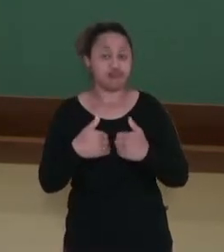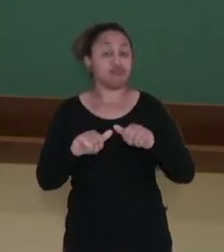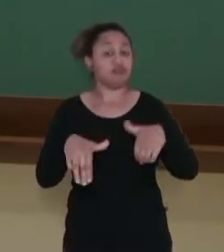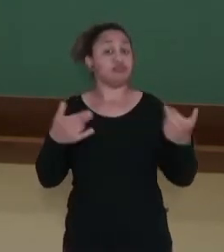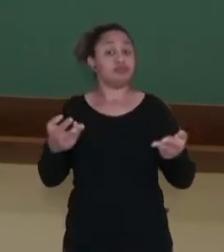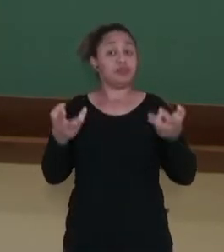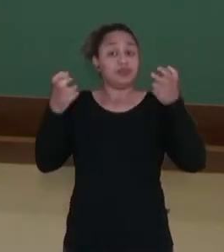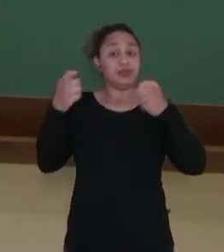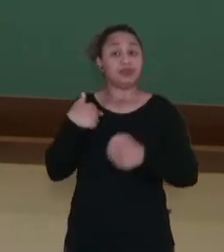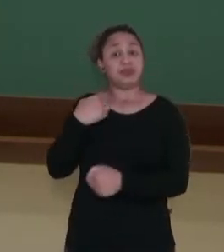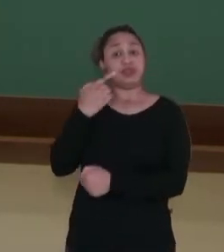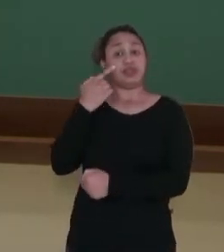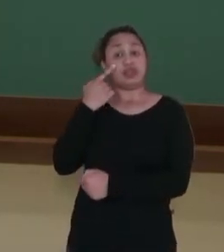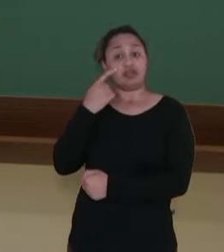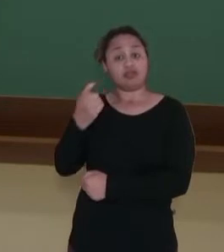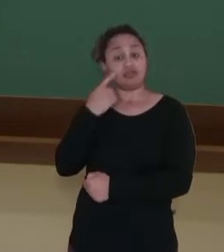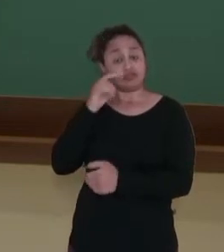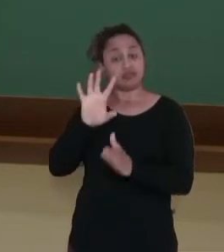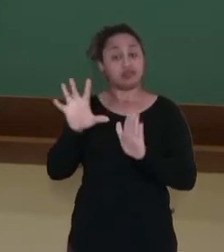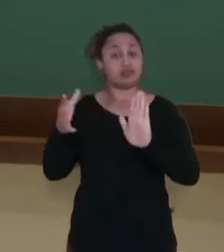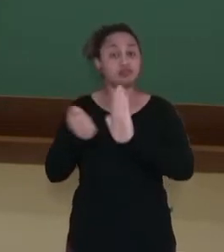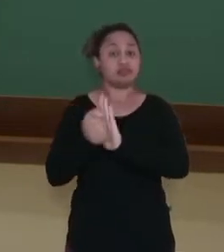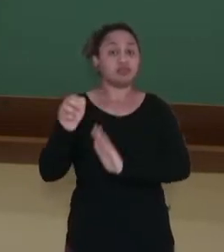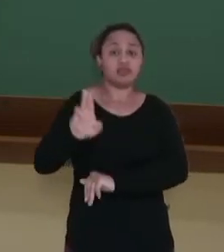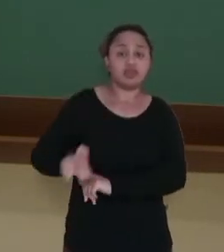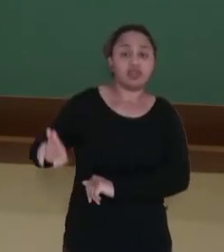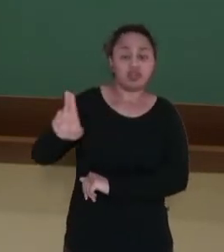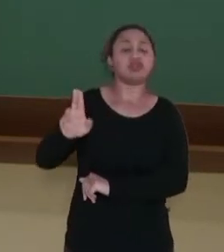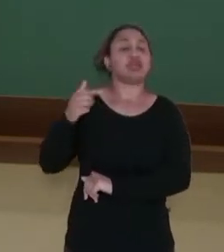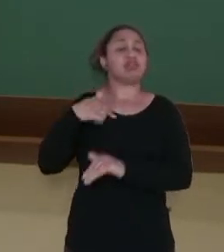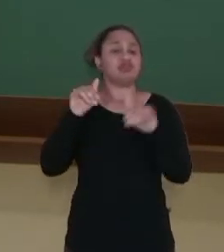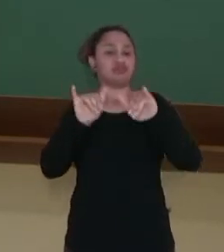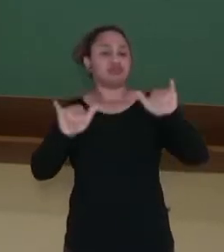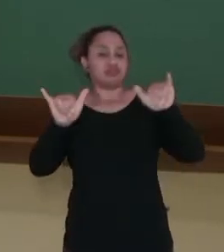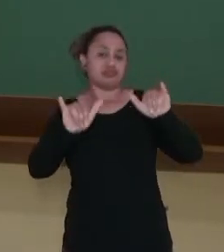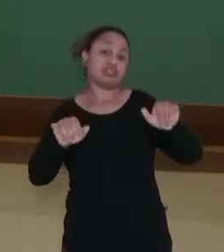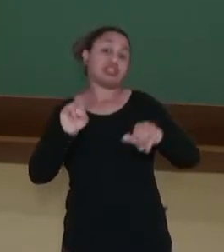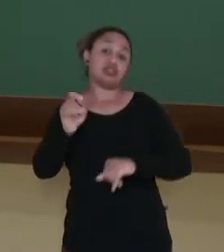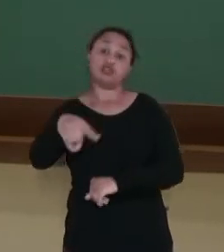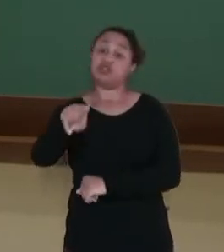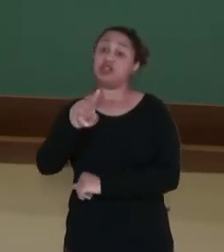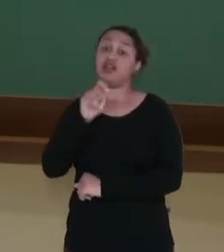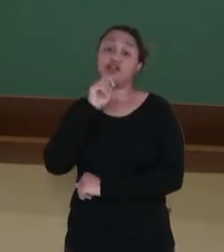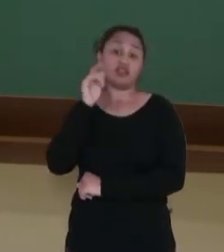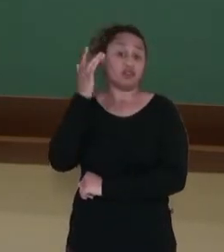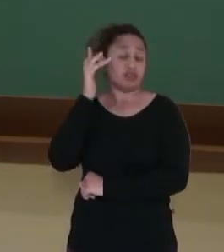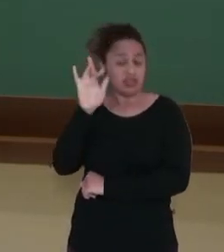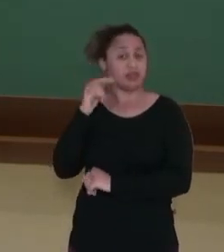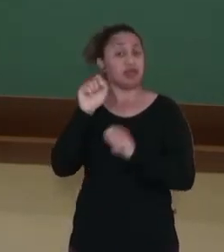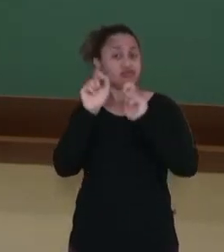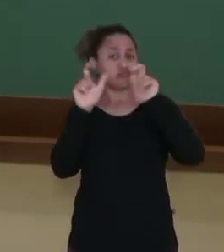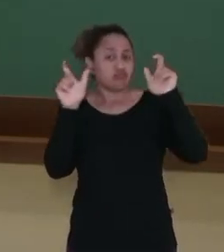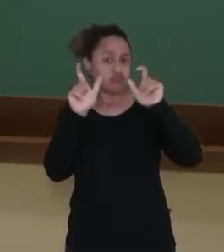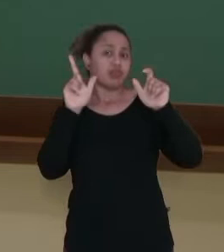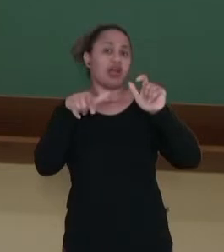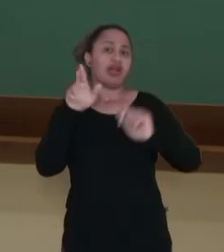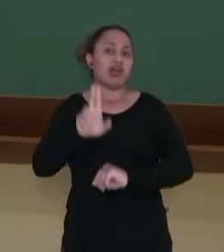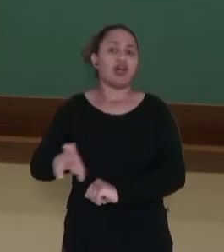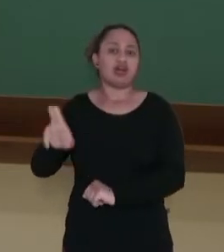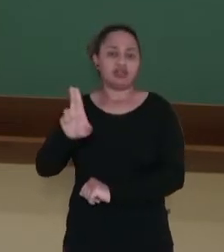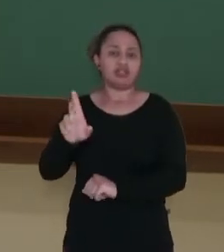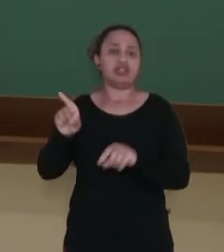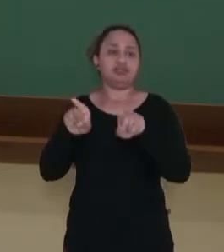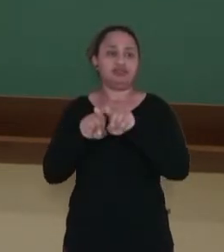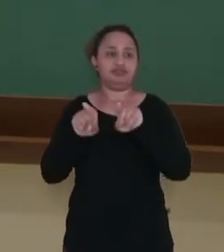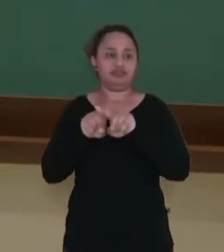que interessante, esses símbolos, eles são sempre usados para essas campanhas. Então, se você não sabia, presta atenção ali que são utilizados